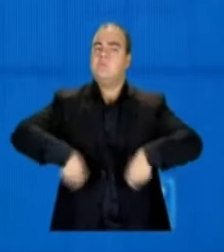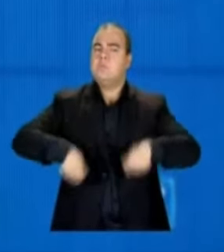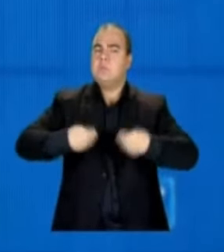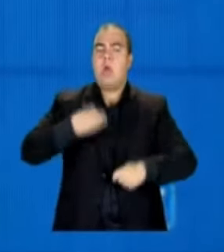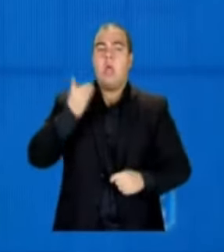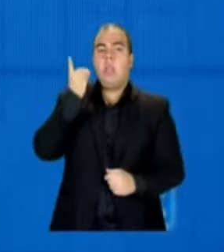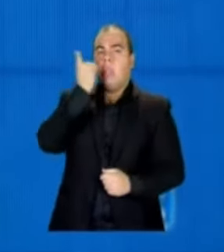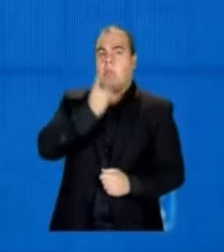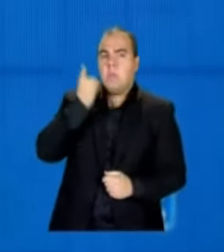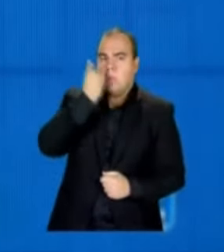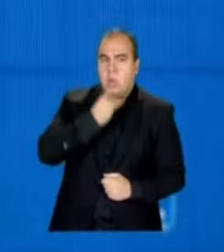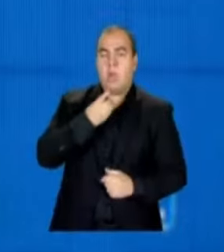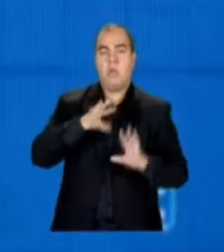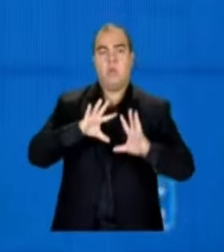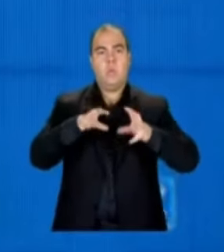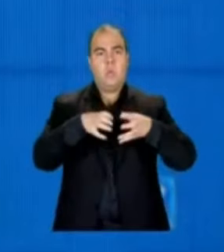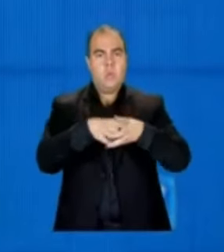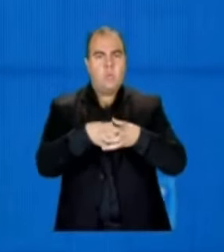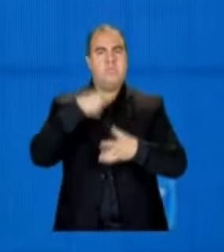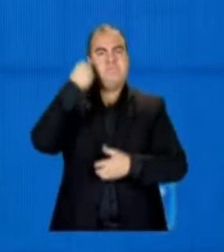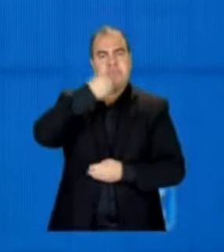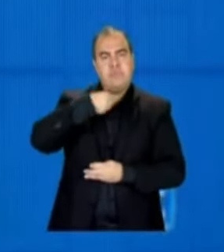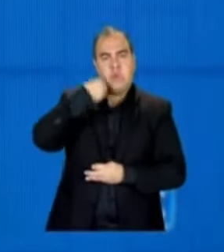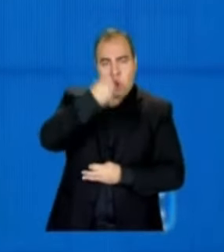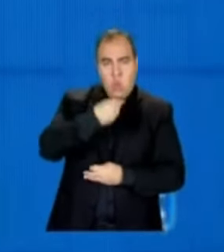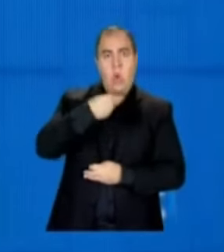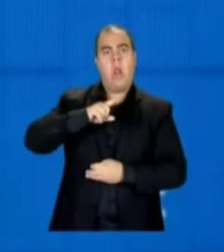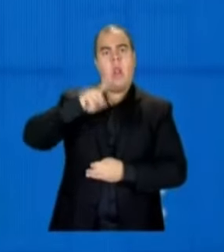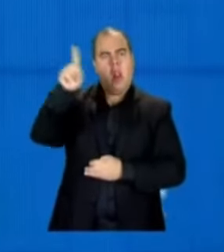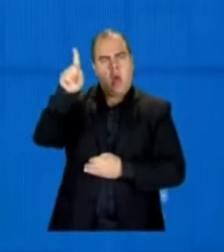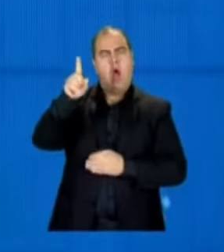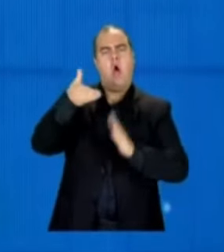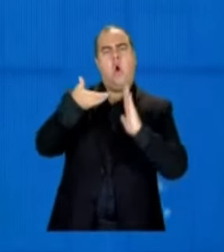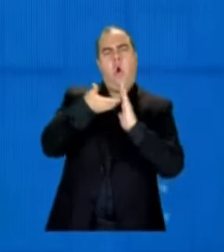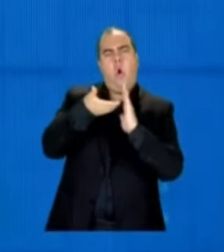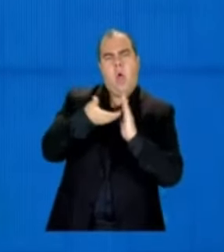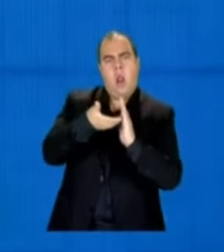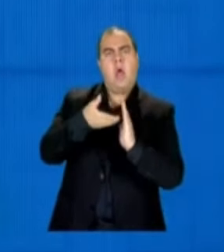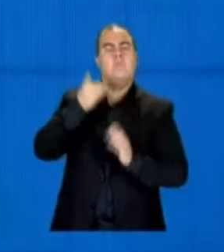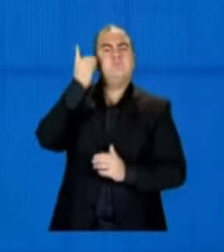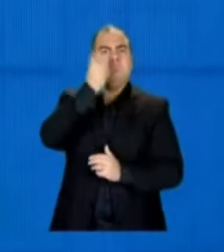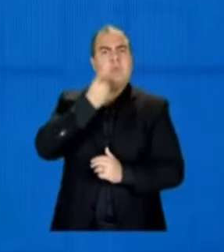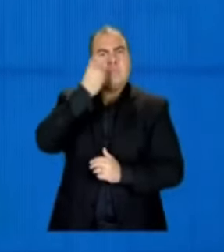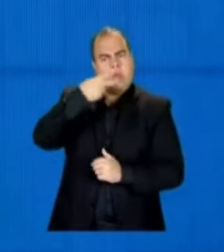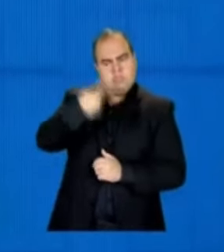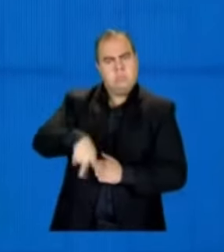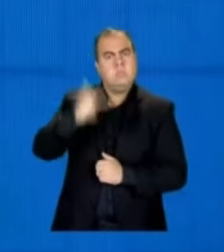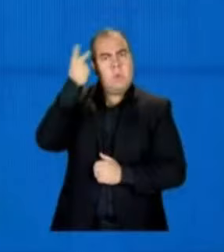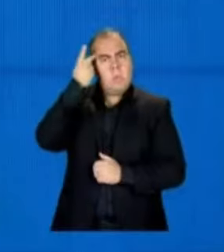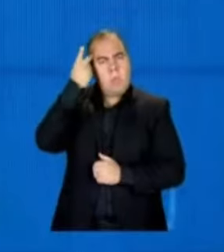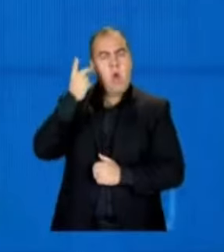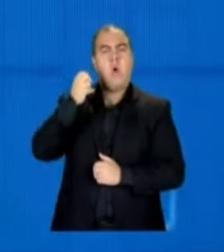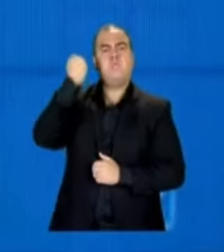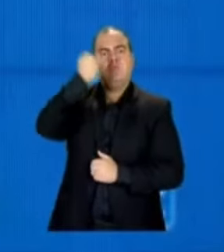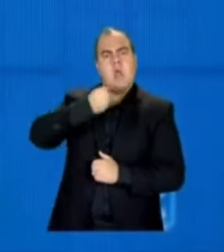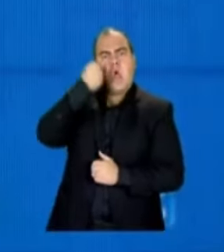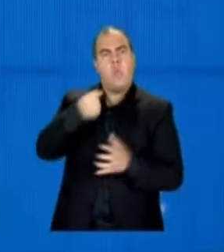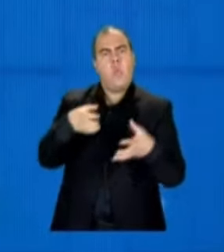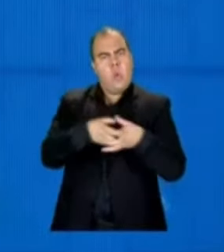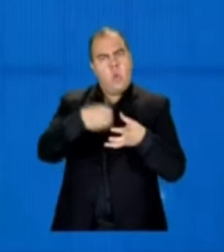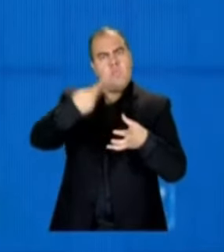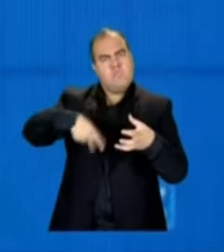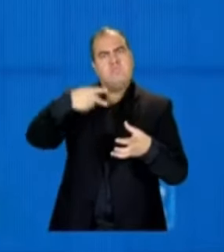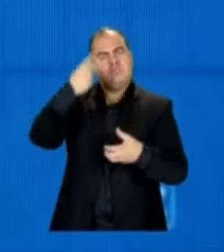deputados com os nossos senadores do congresso nacional deputados aqui de São Paulo eh senadores aqui de São Paulo e do